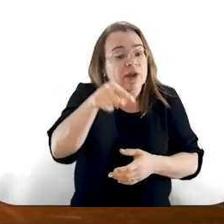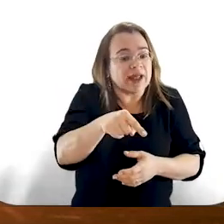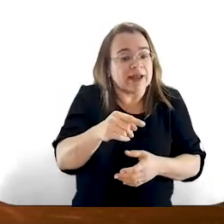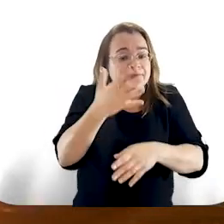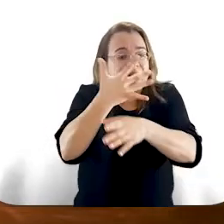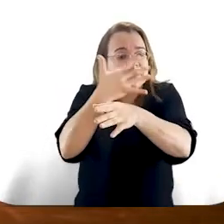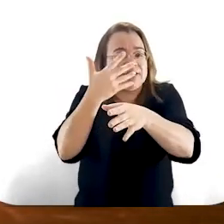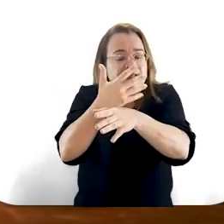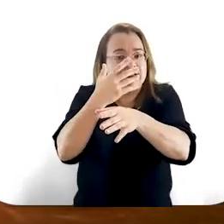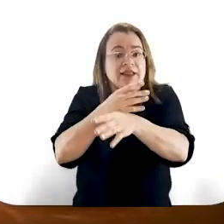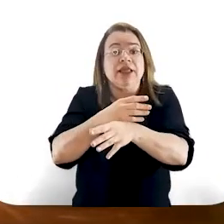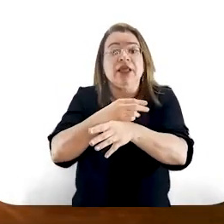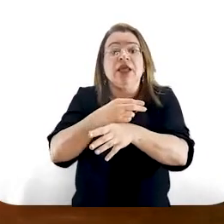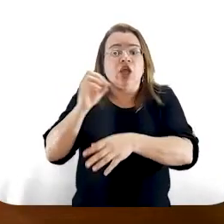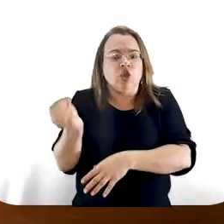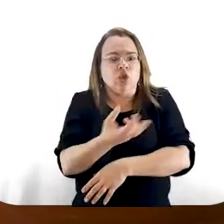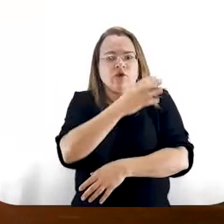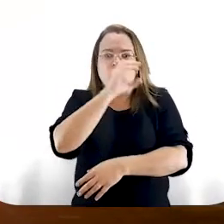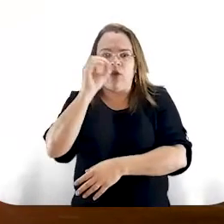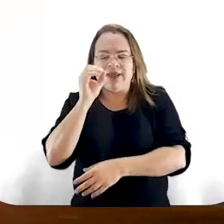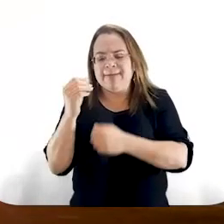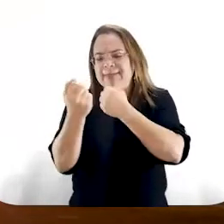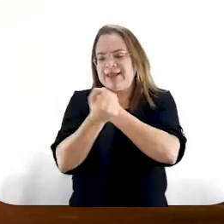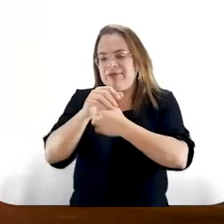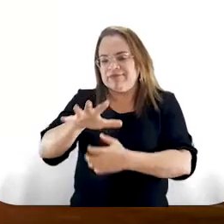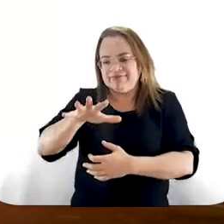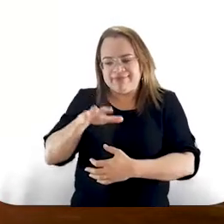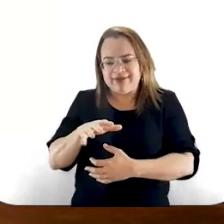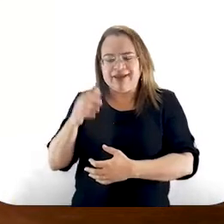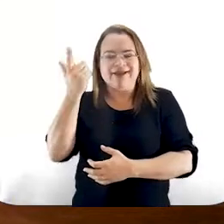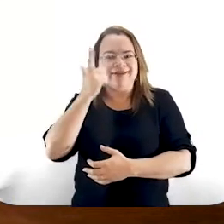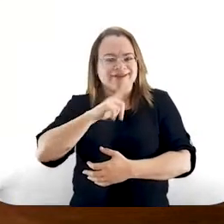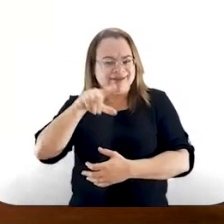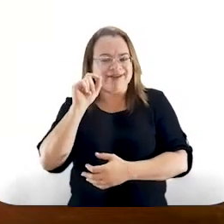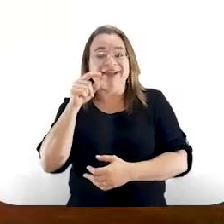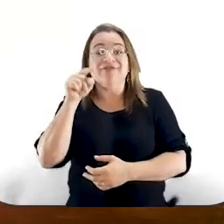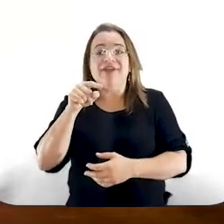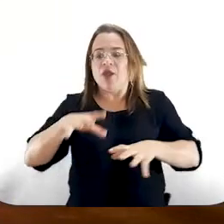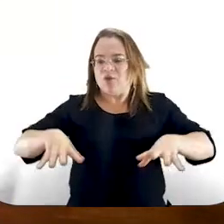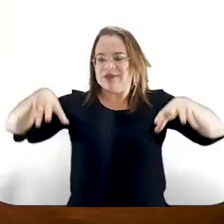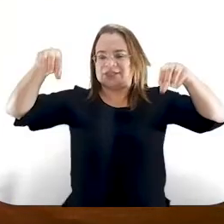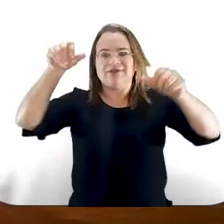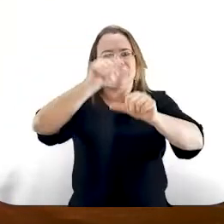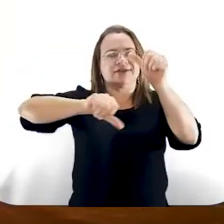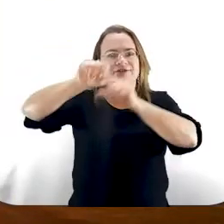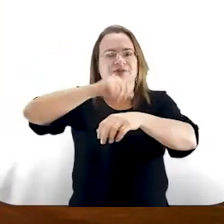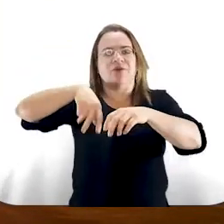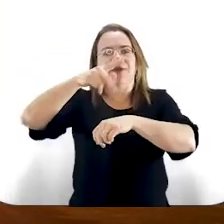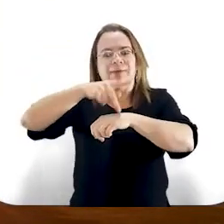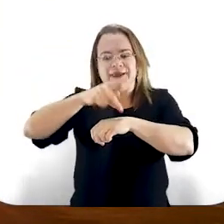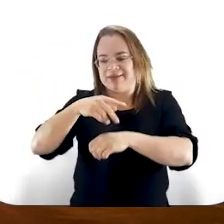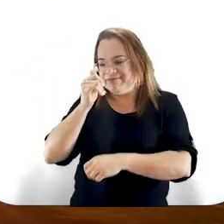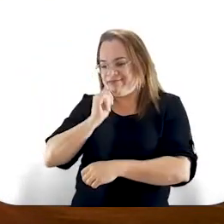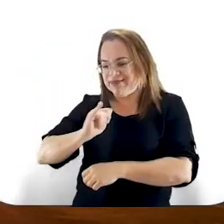Olinda, bem aqui pertinho, nosso Cariri, consegue ver a ponte de pedra, o castelo que virou pedra. E